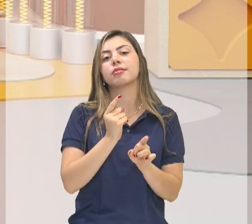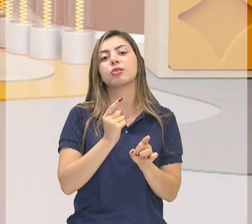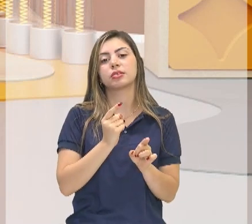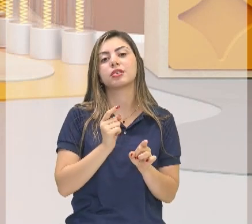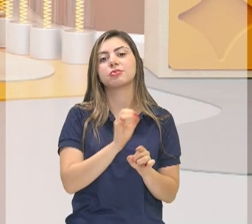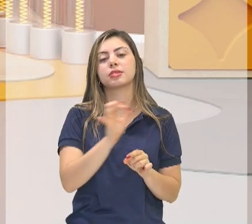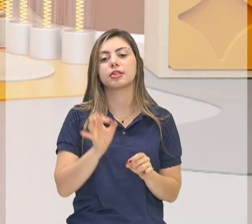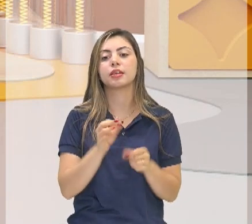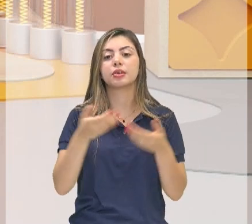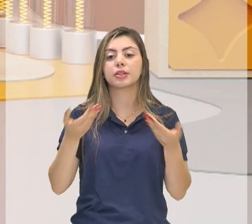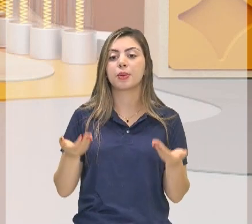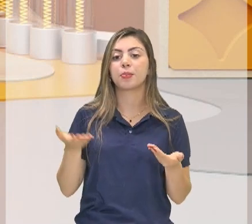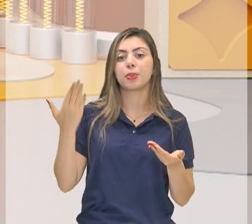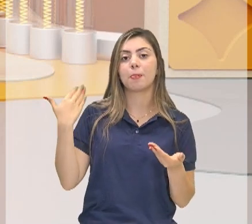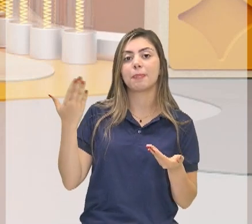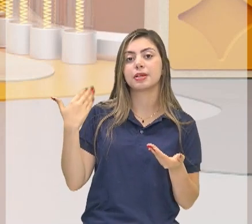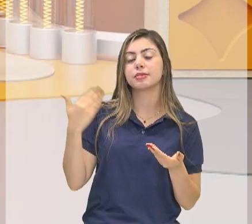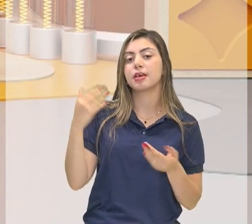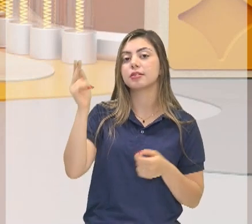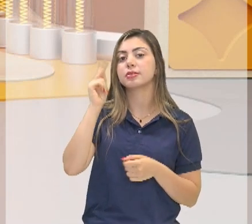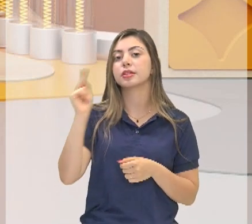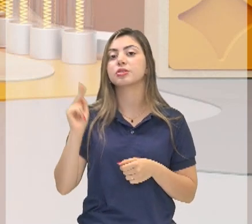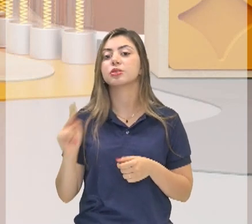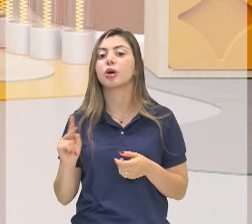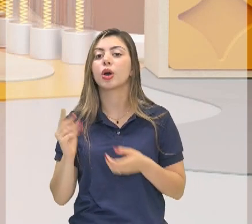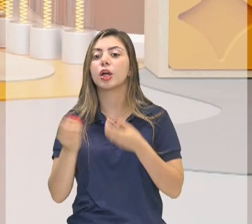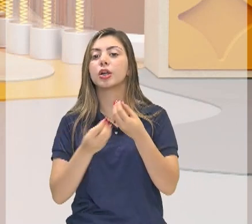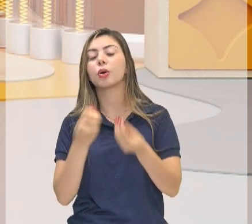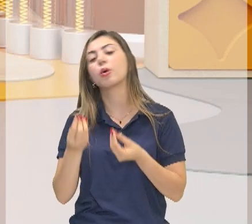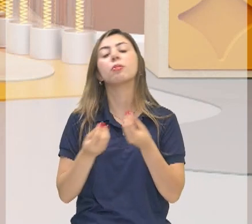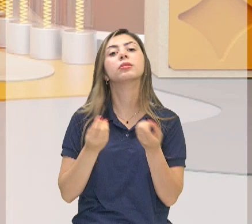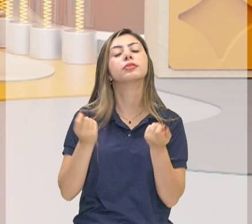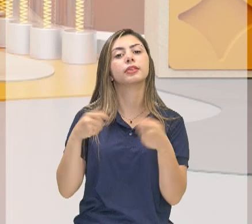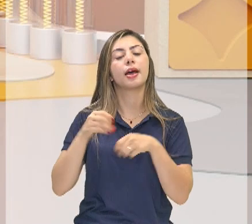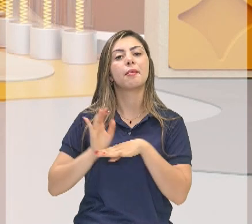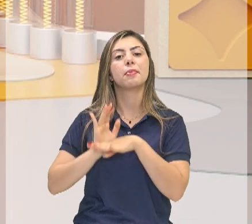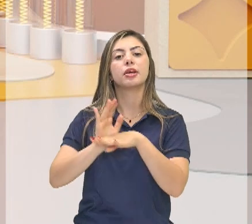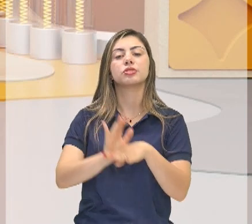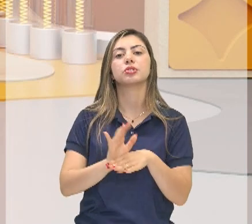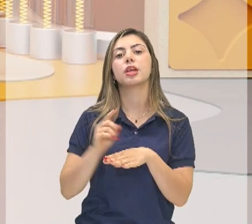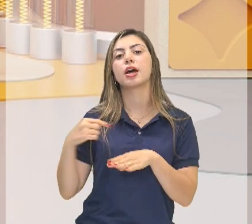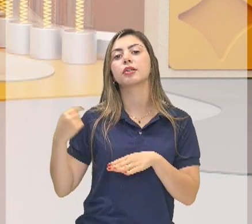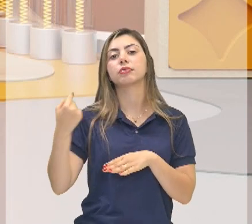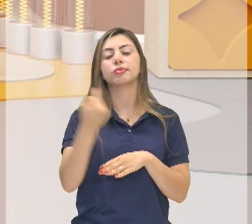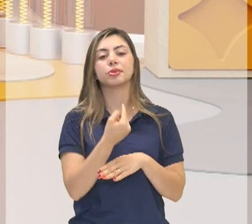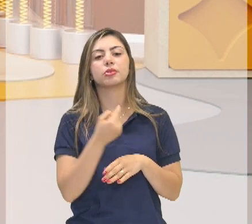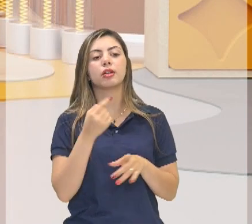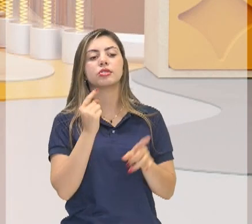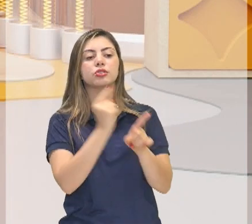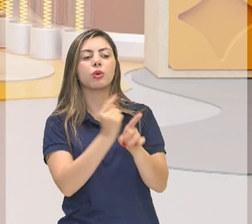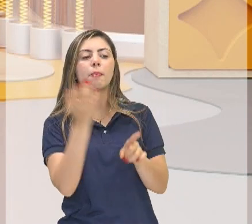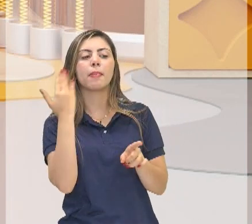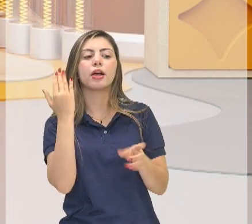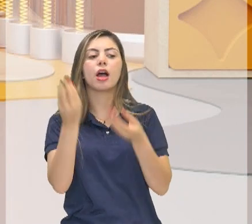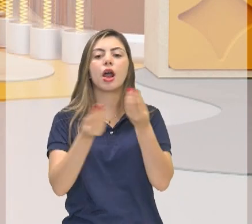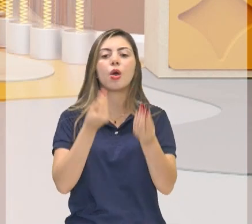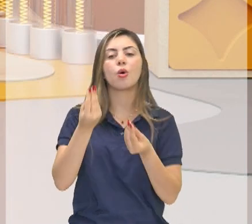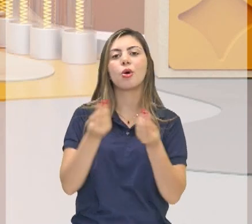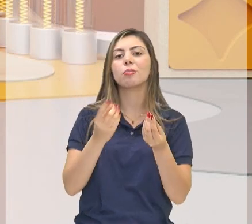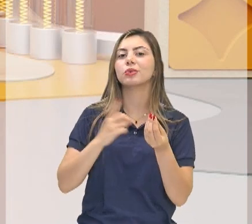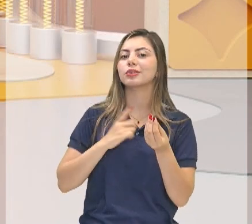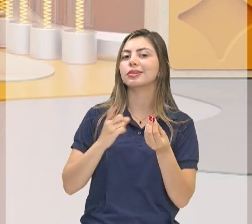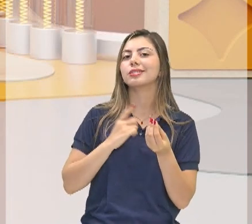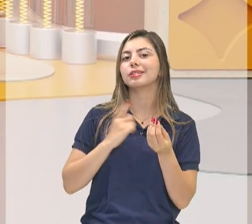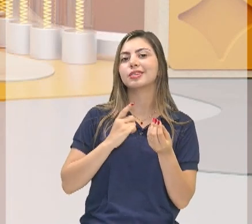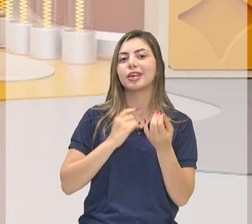determinado momento da história vai servir de aparato para que o quê? Para que nós